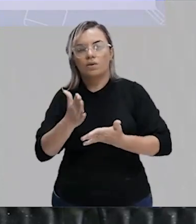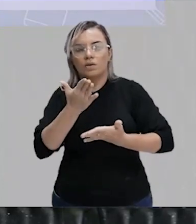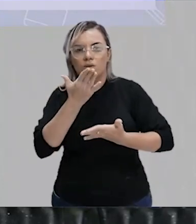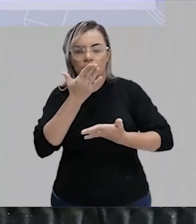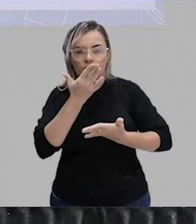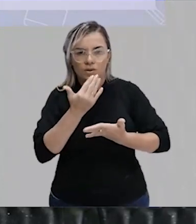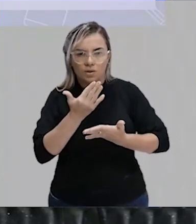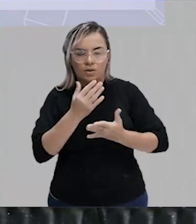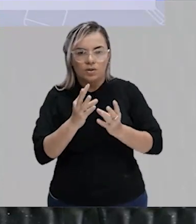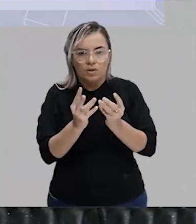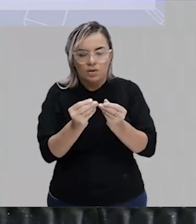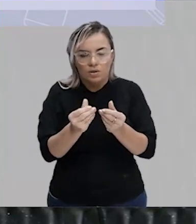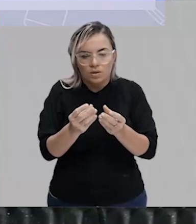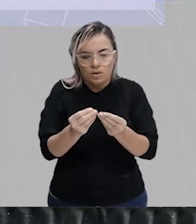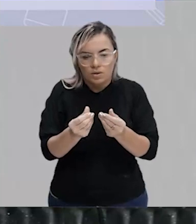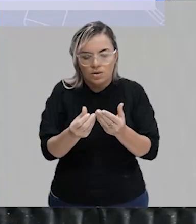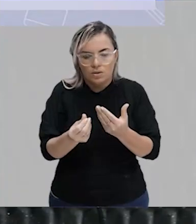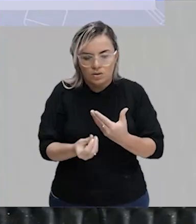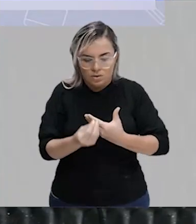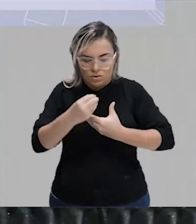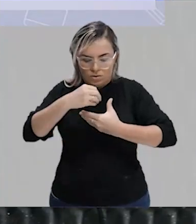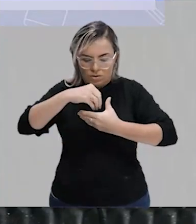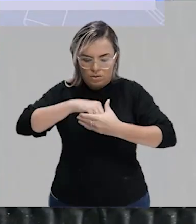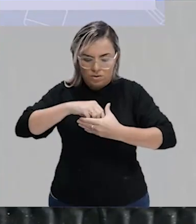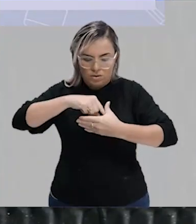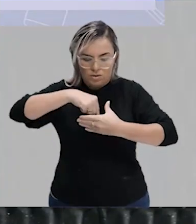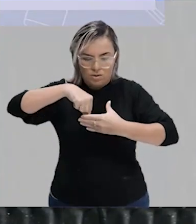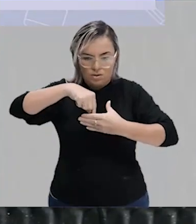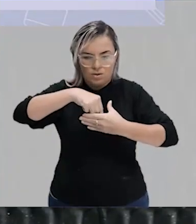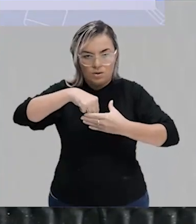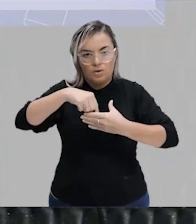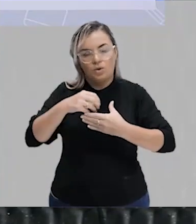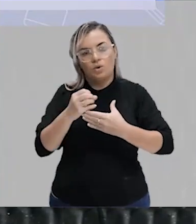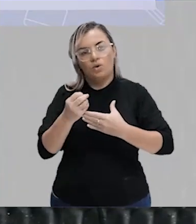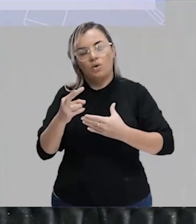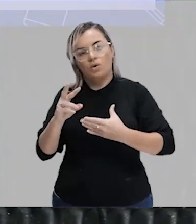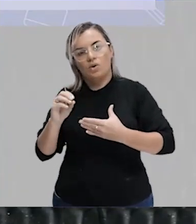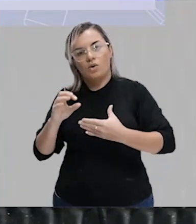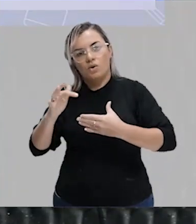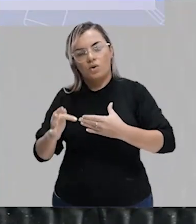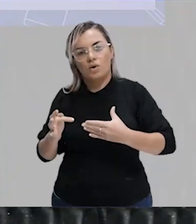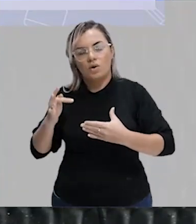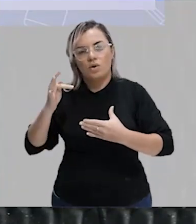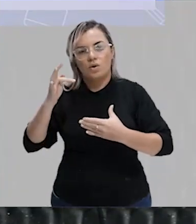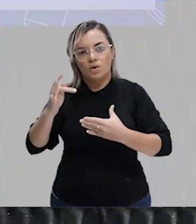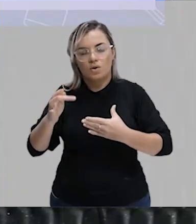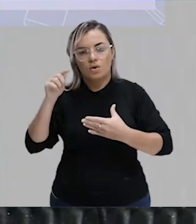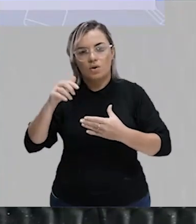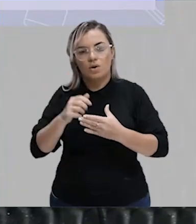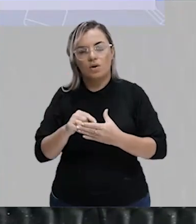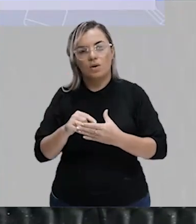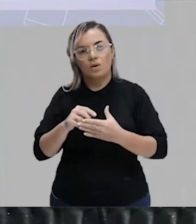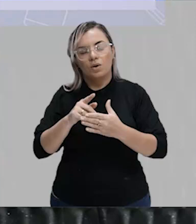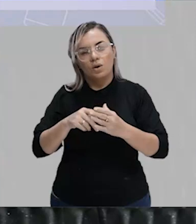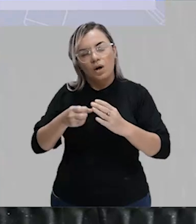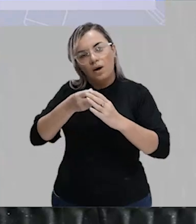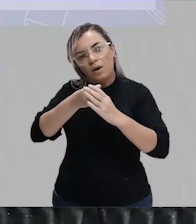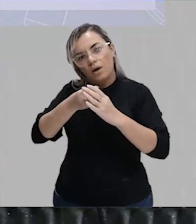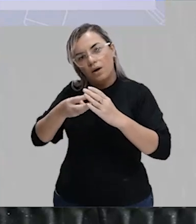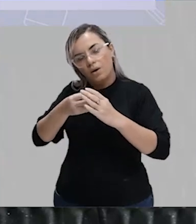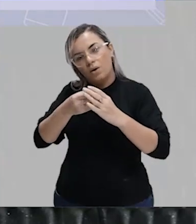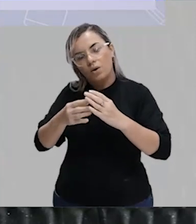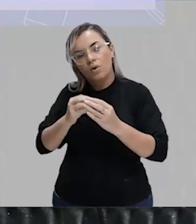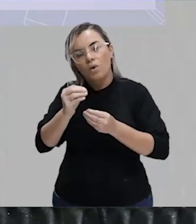fica ali no interior do ovo, tá? Que futuramente vai servir como alimento para o